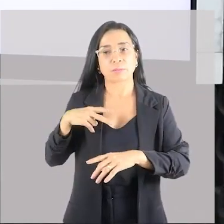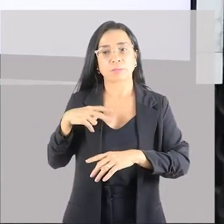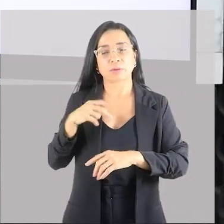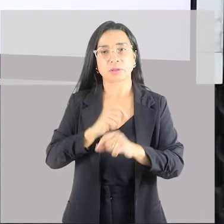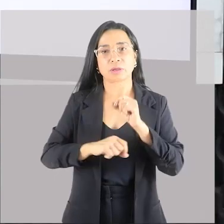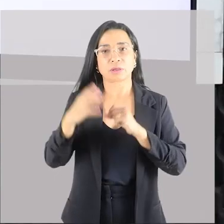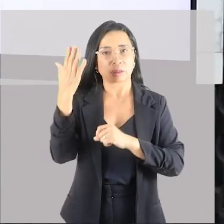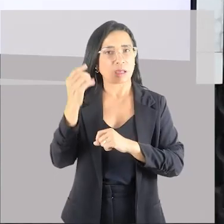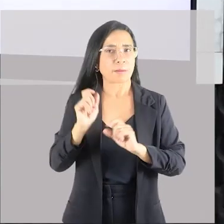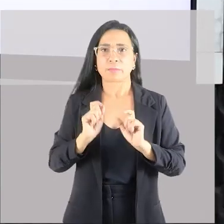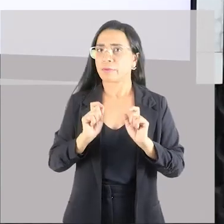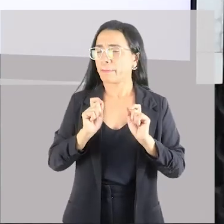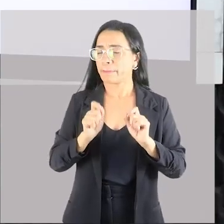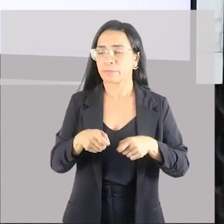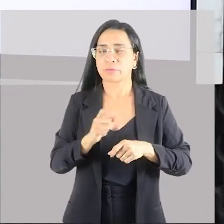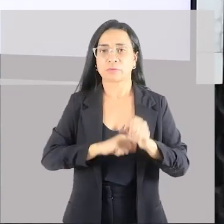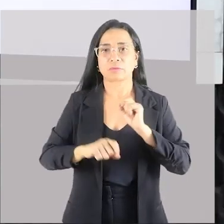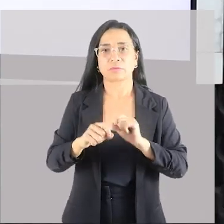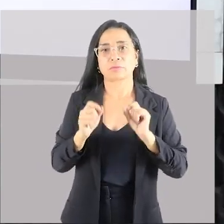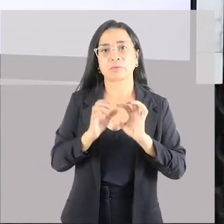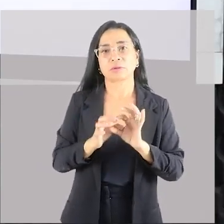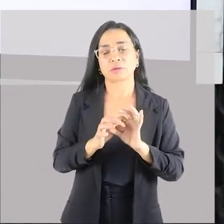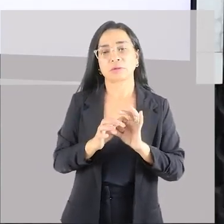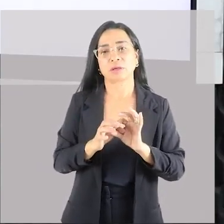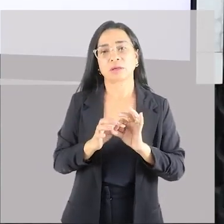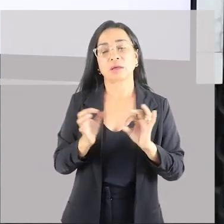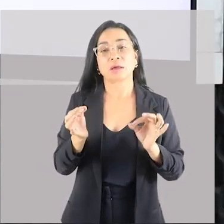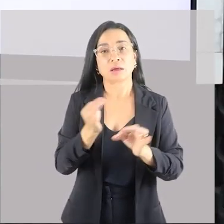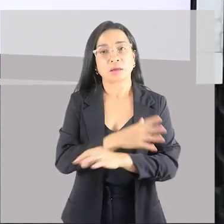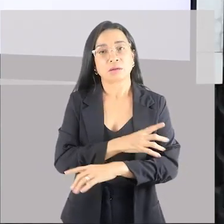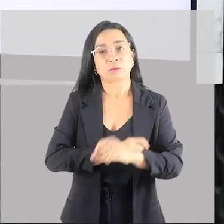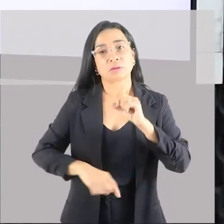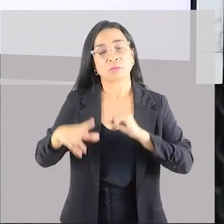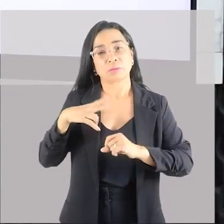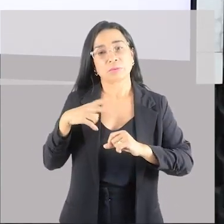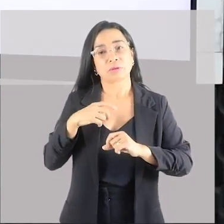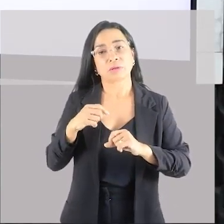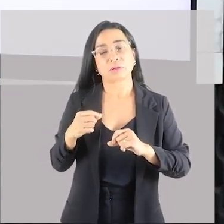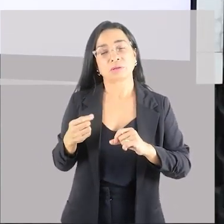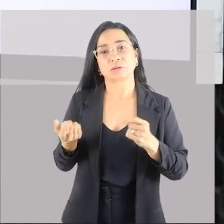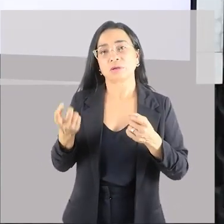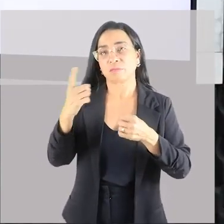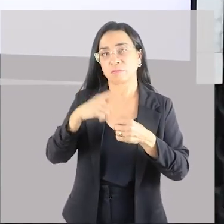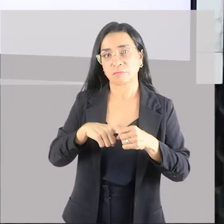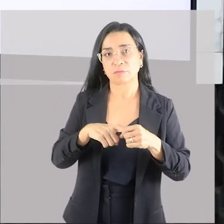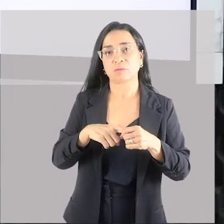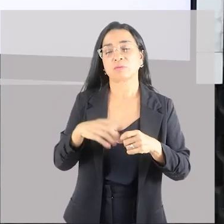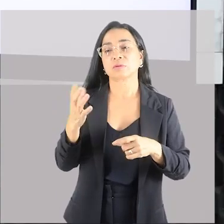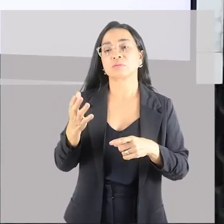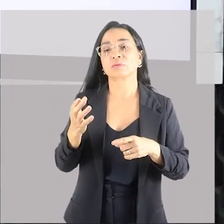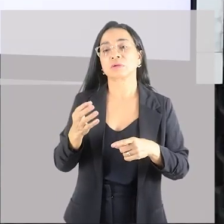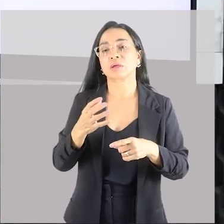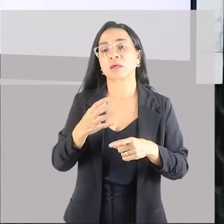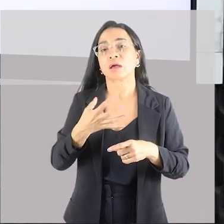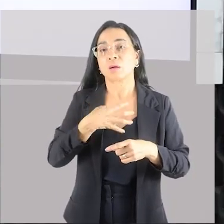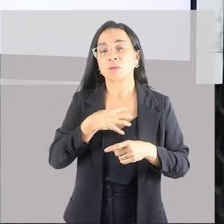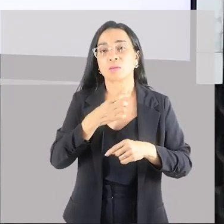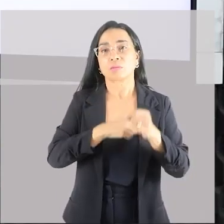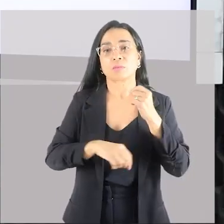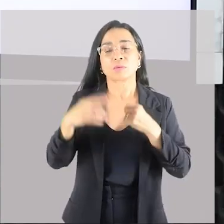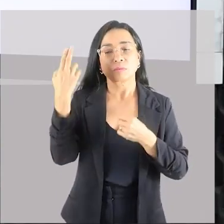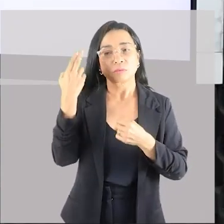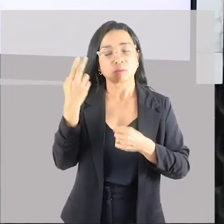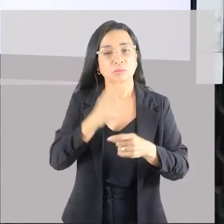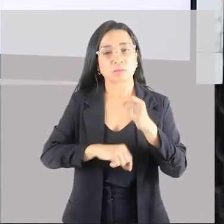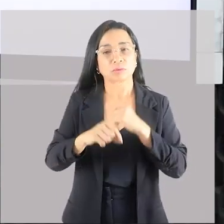impossível, e se ele eliminar a propriedade, ele faz a gente voltar ao estágio de natureza. Mas não é esta a prerrogativa dele, é que nós consigamos conviver